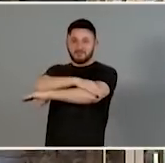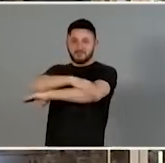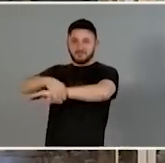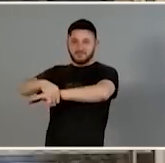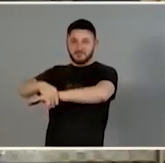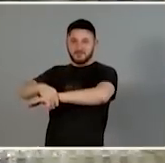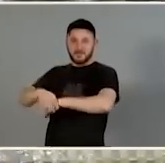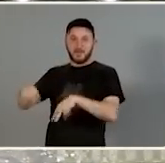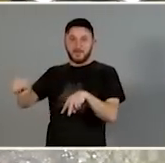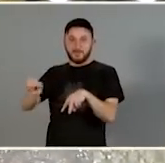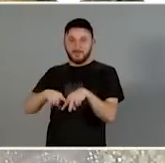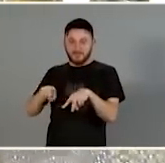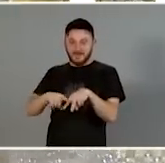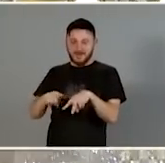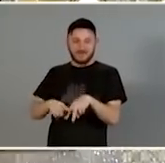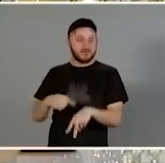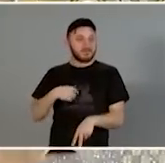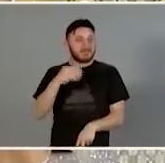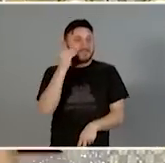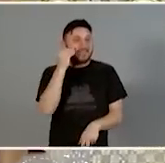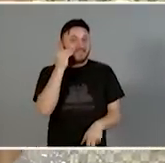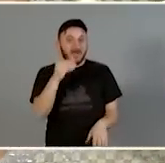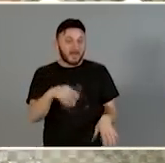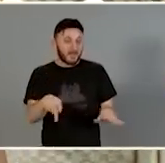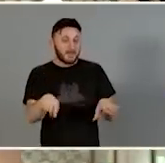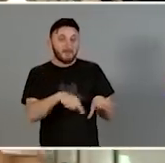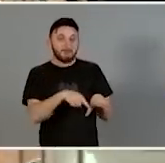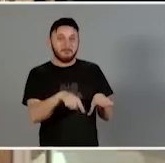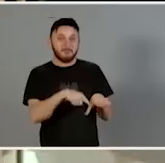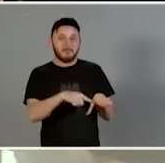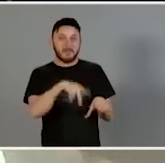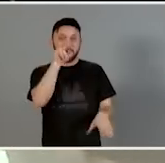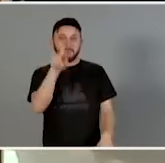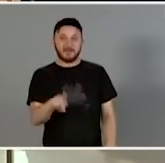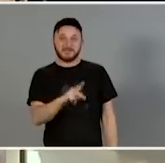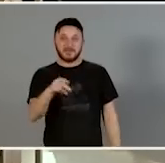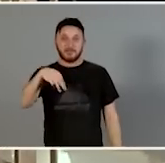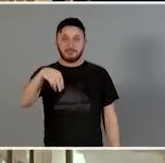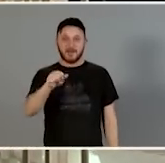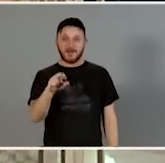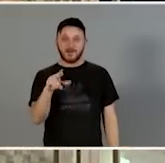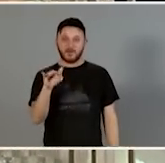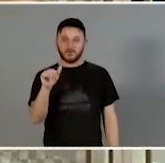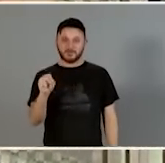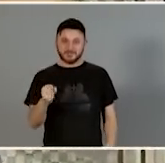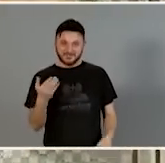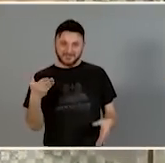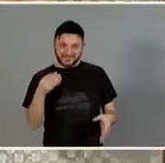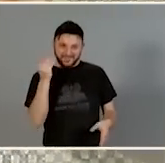Vamos tentar colocar no padre do pé do padre Marcos? Vamos ver, padre.